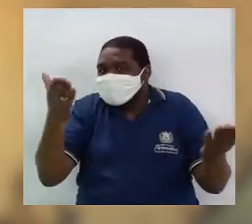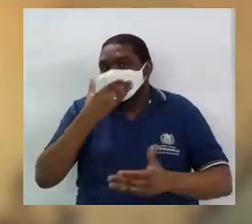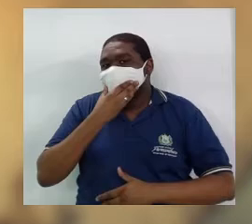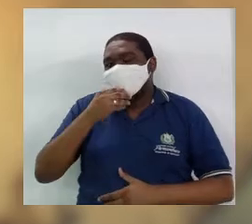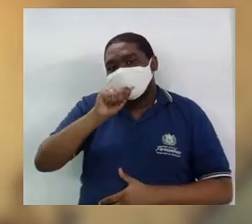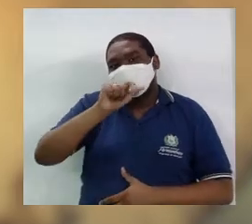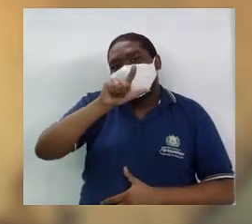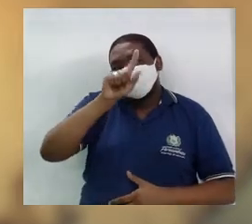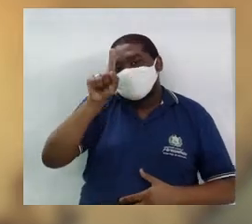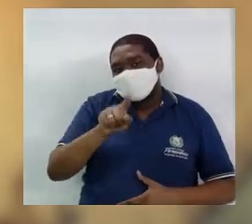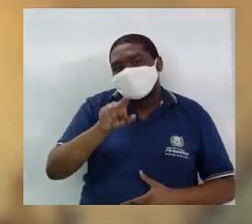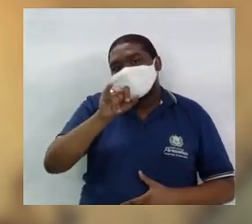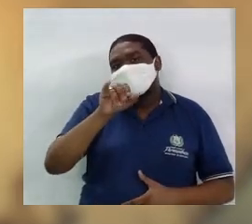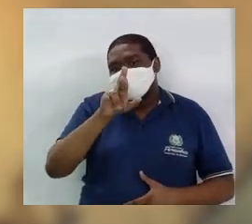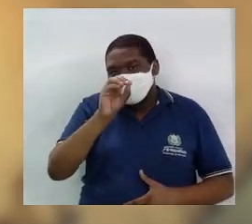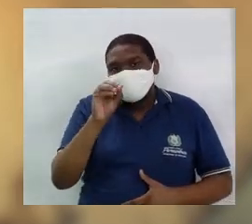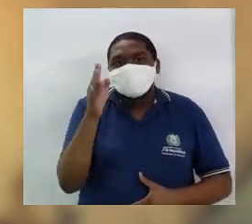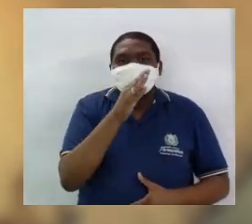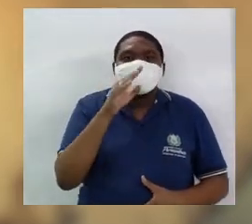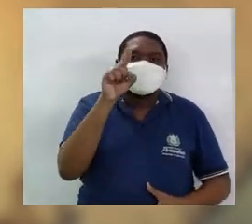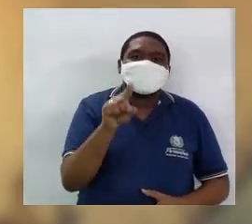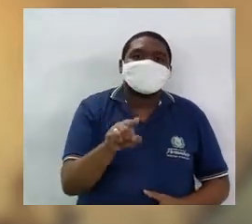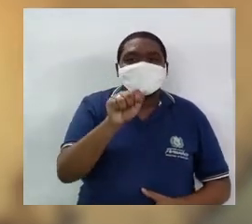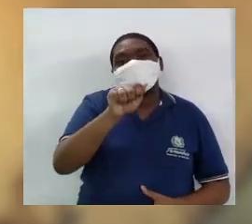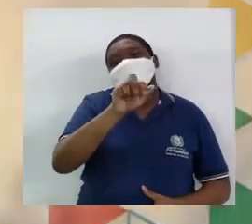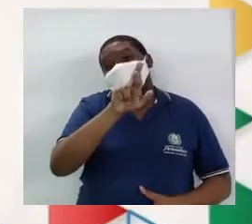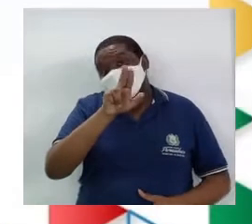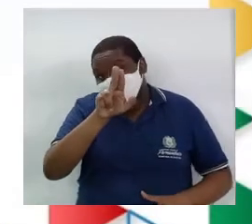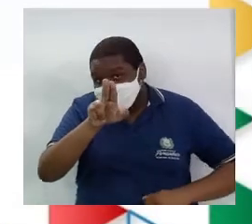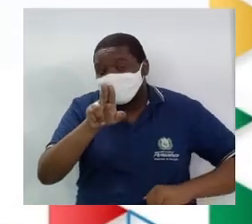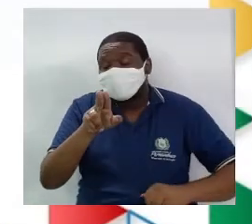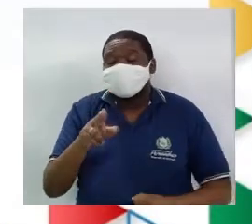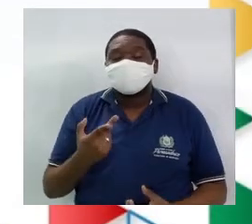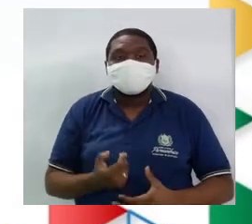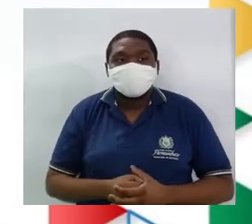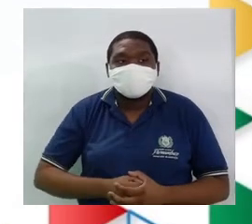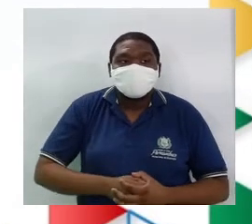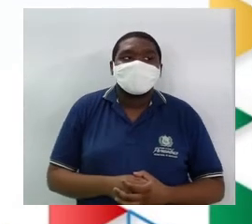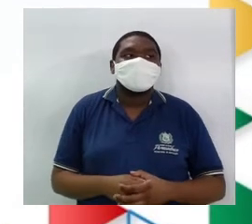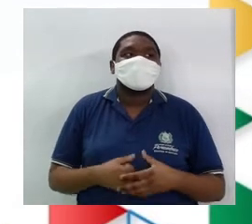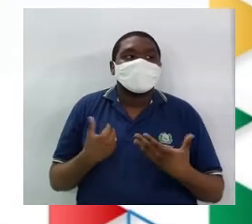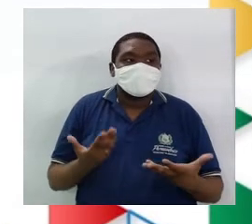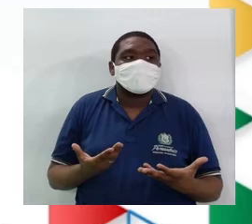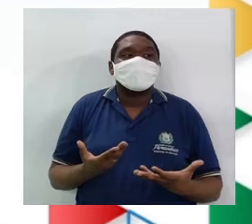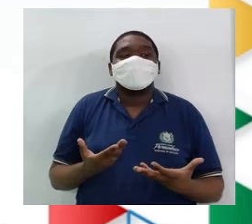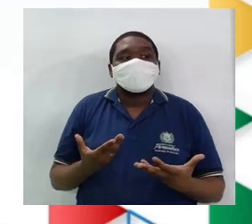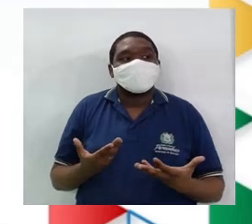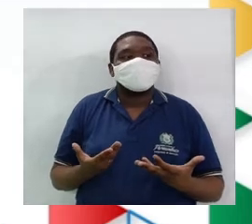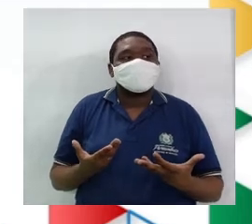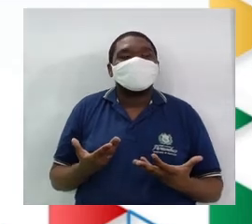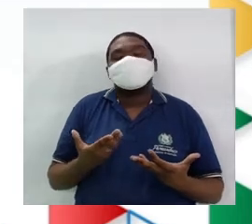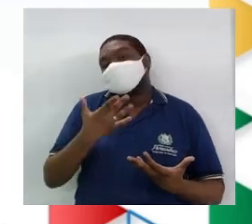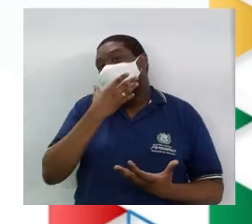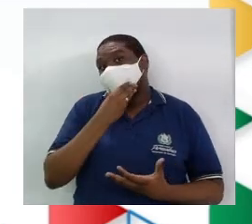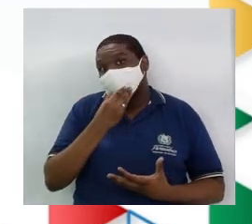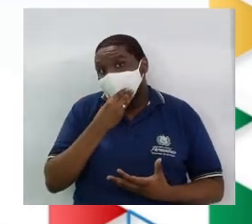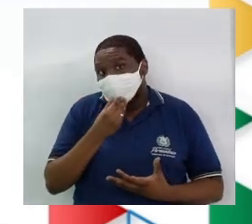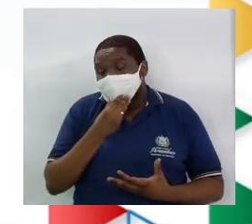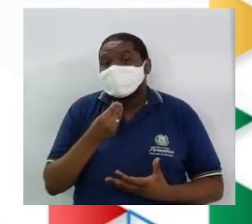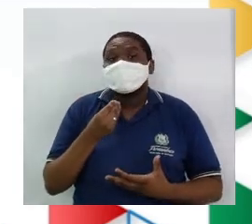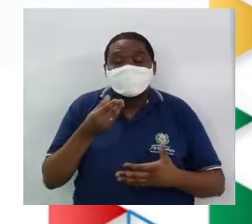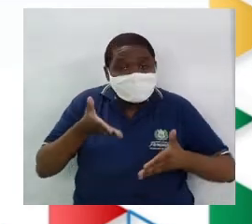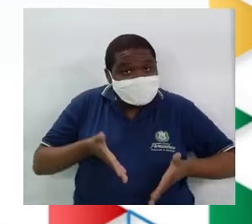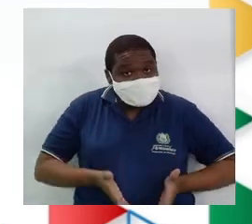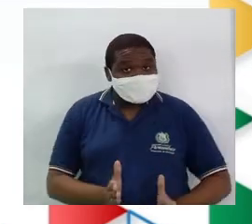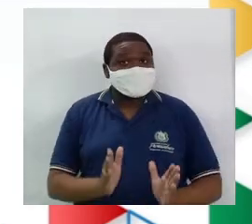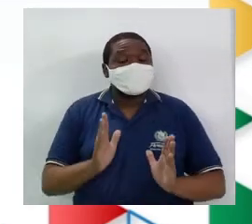Zaru. Acompanhe comigo na tela. Alziro Abraão Elias Davi Zaru nasceu no Rio